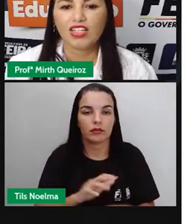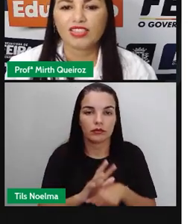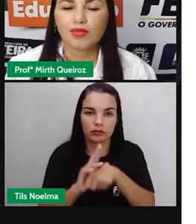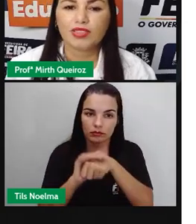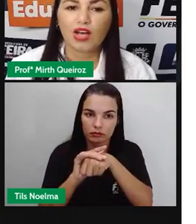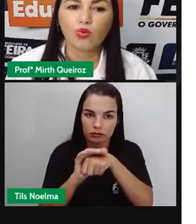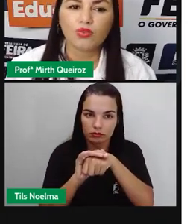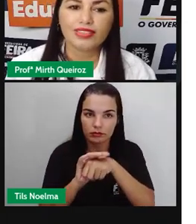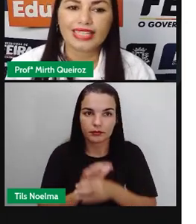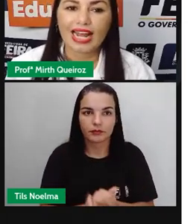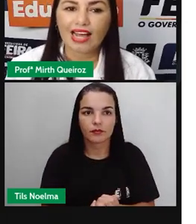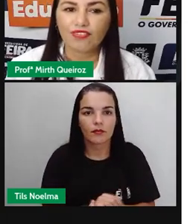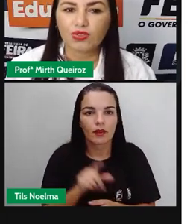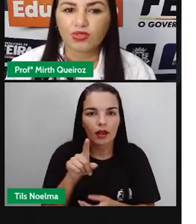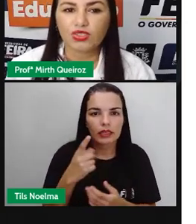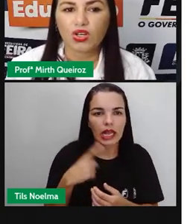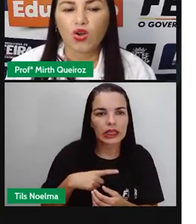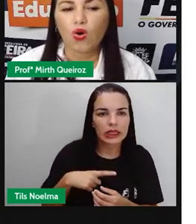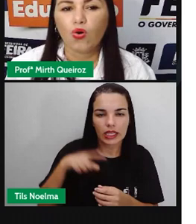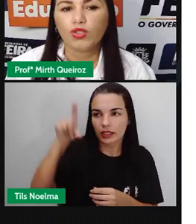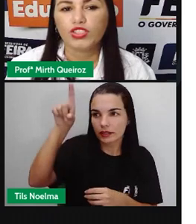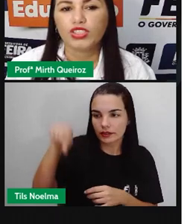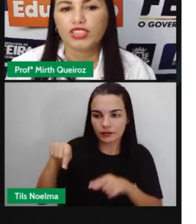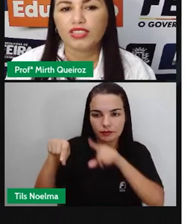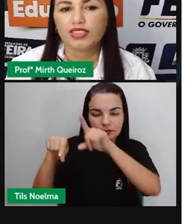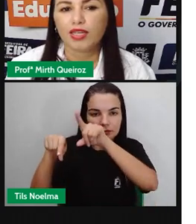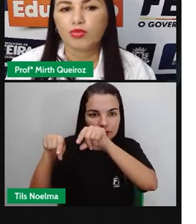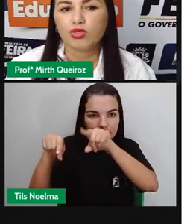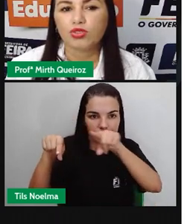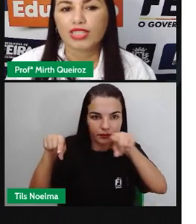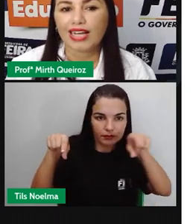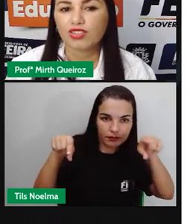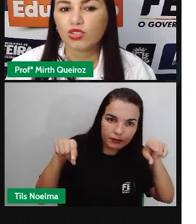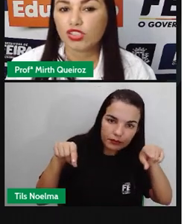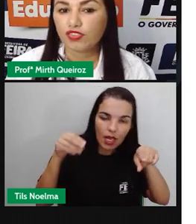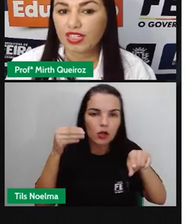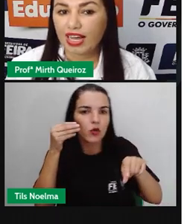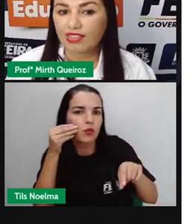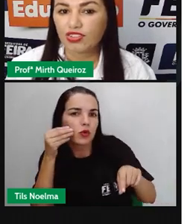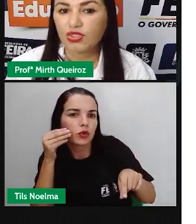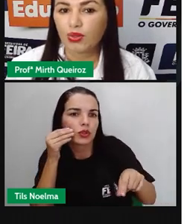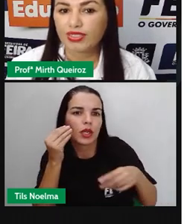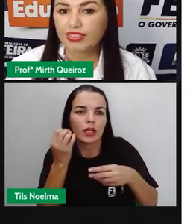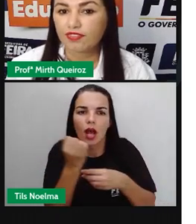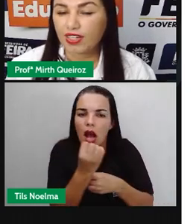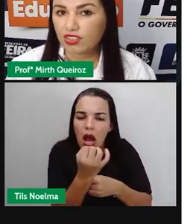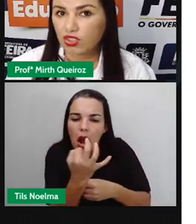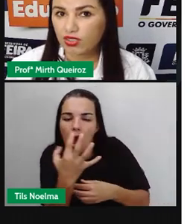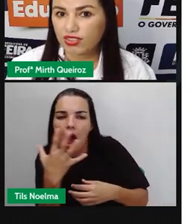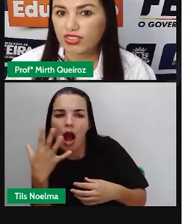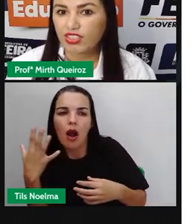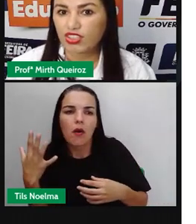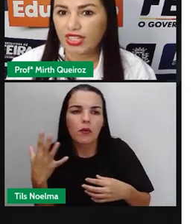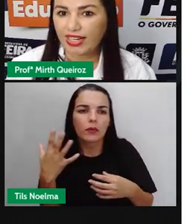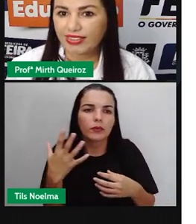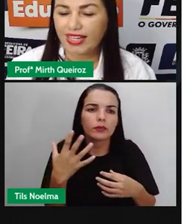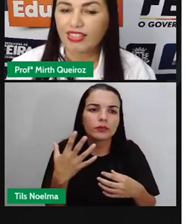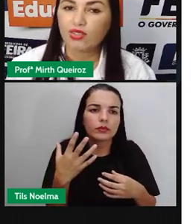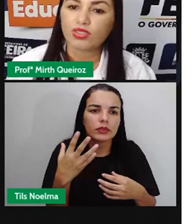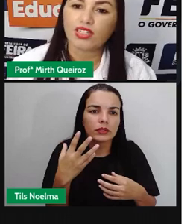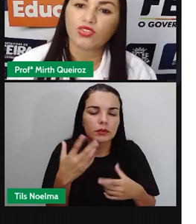Aqui nós temos alguns gráficos onde temos casos notificados de doenças infecciosas